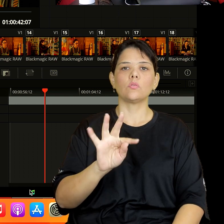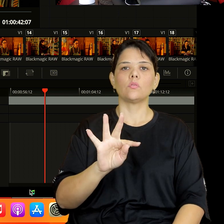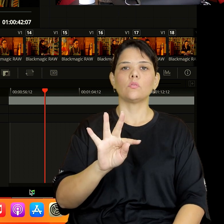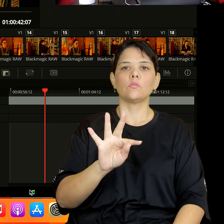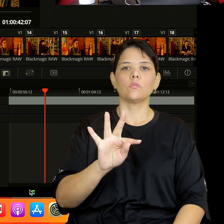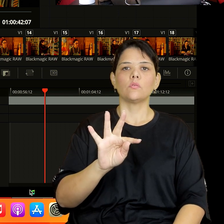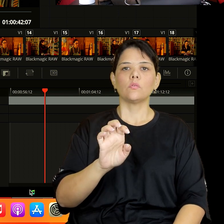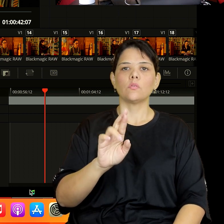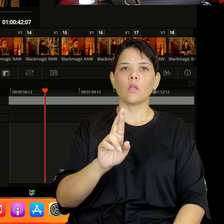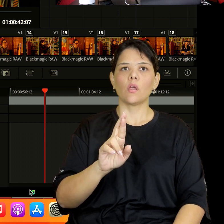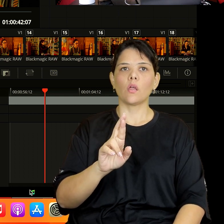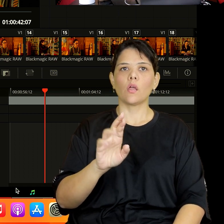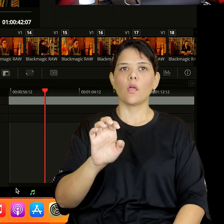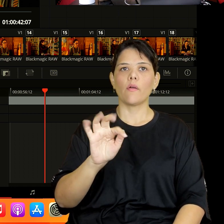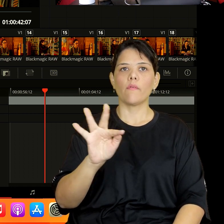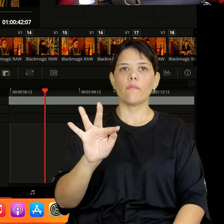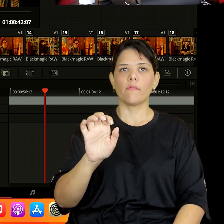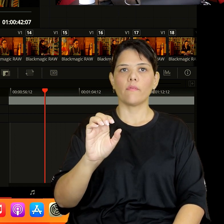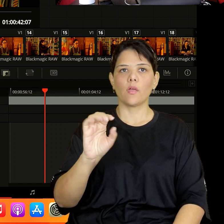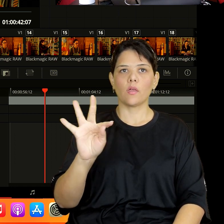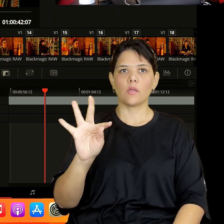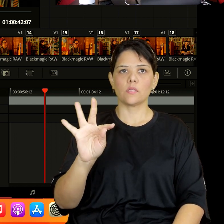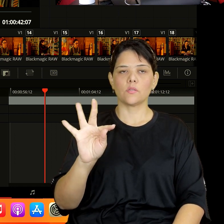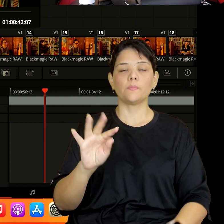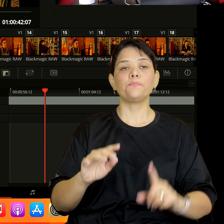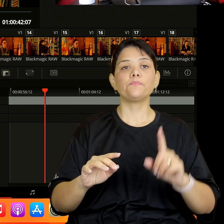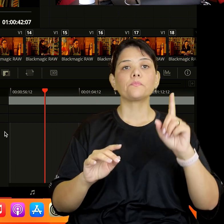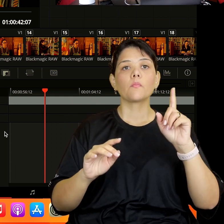funciona melhor. O DaVinci ele é bem mais complicado para isso.